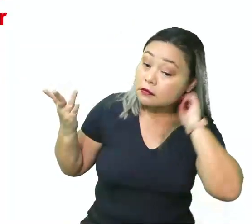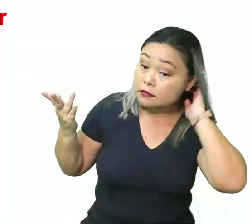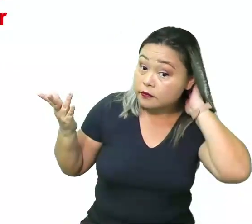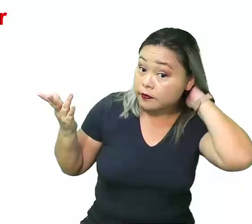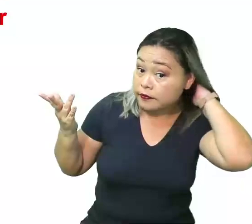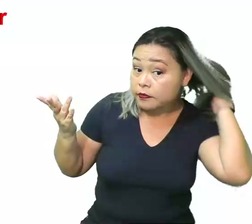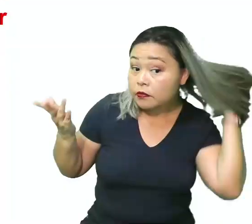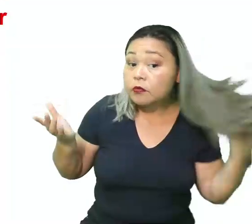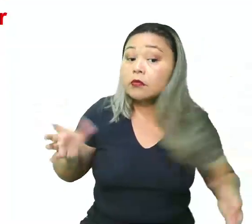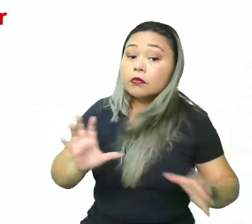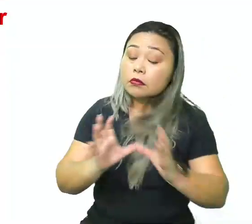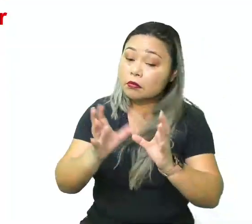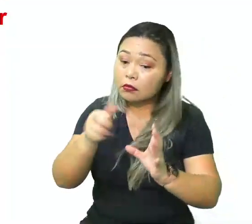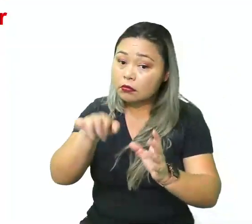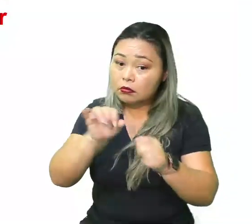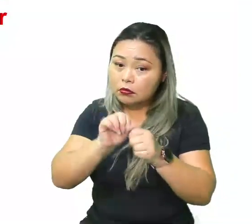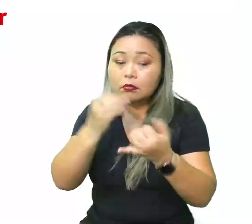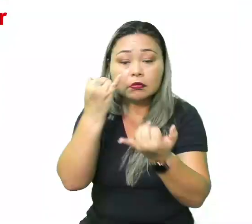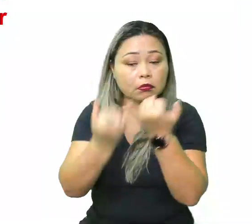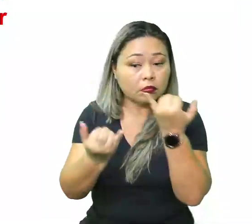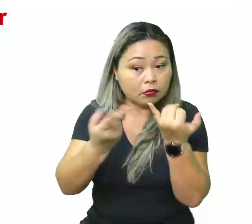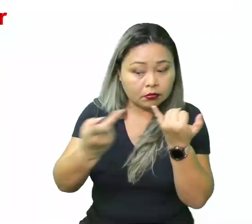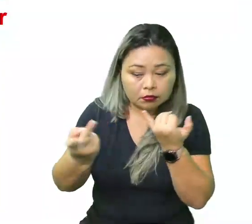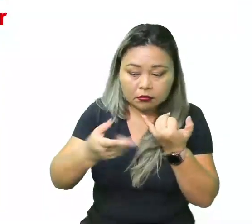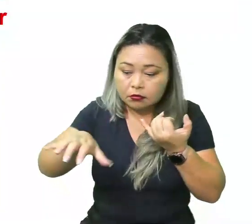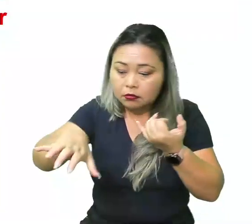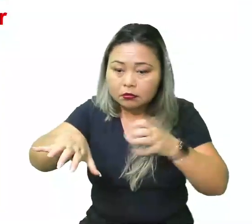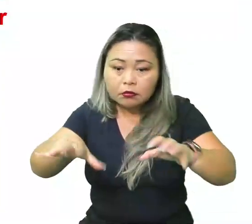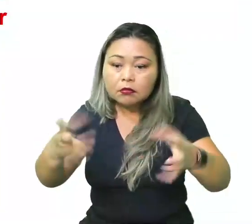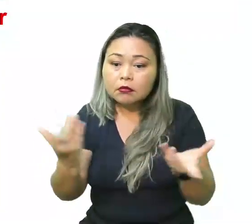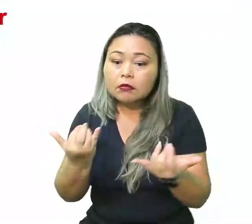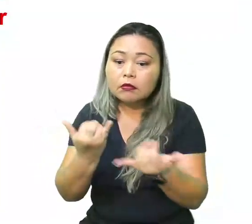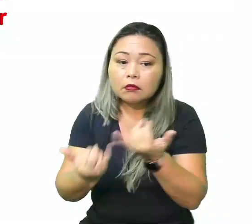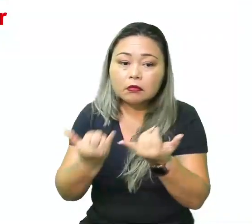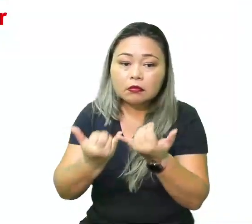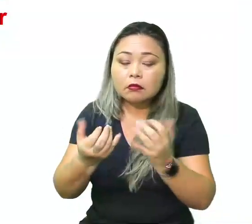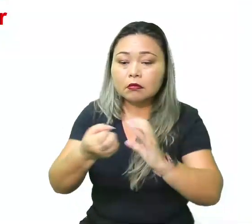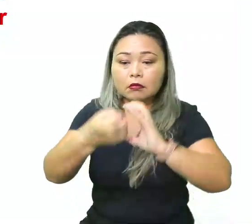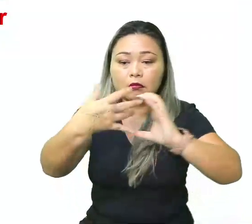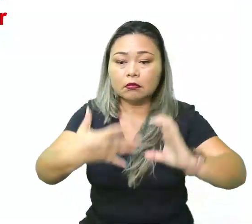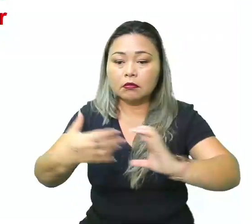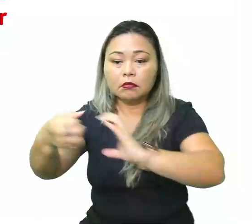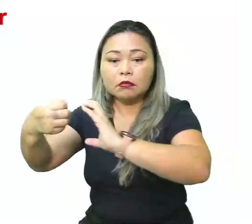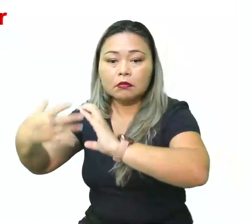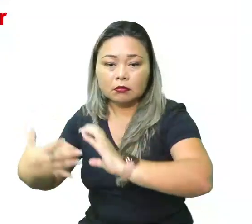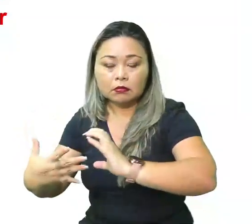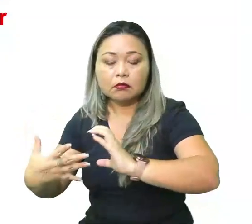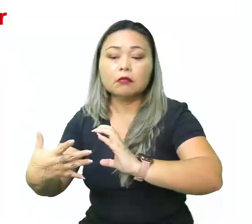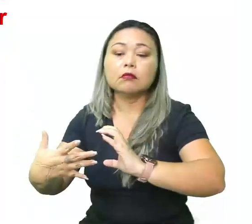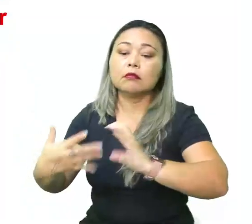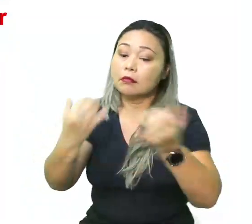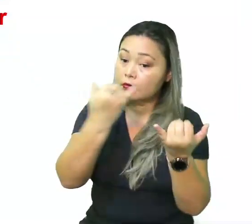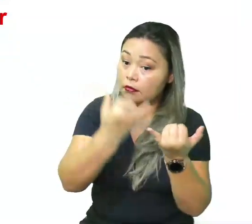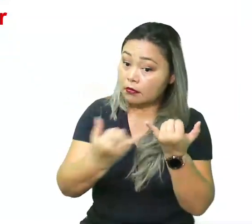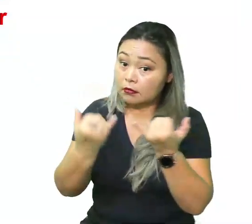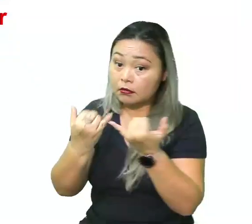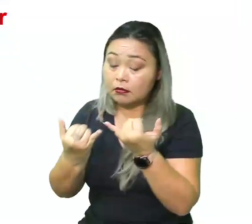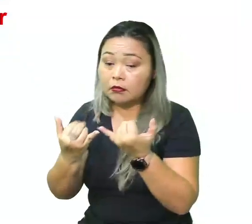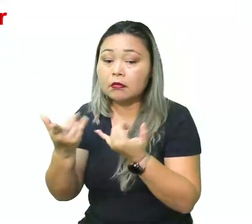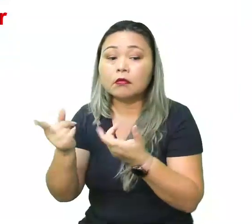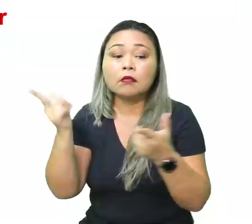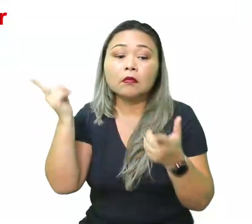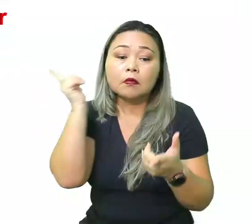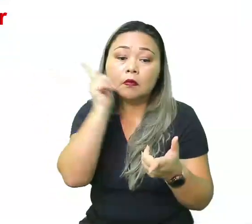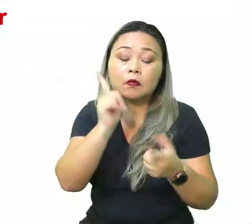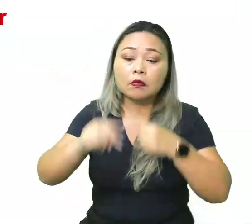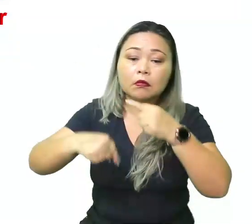Então, espécie é o conjunto de organismos semelhantes entre si, com várias características semelhantes, e esses organismos